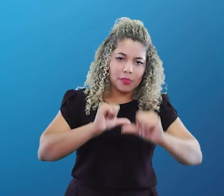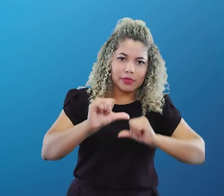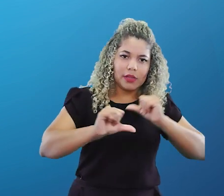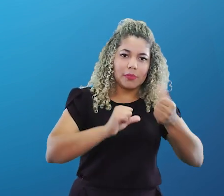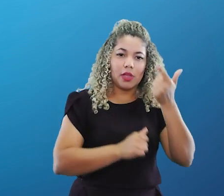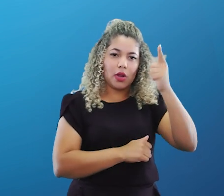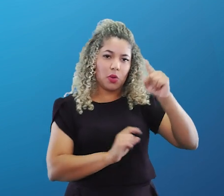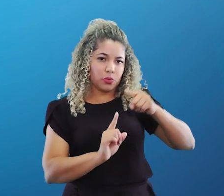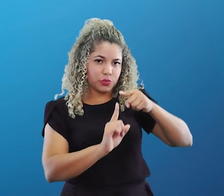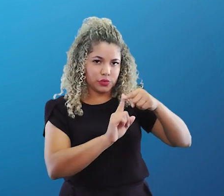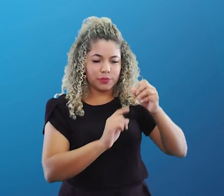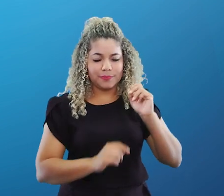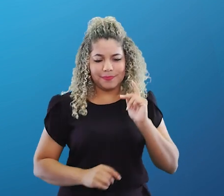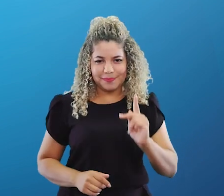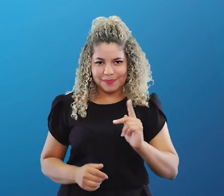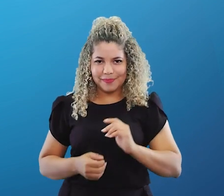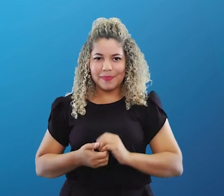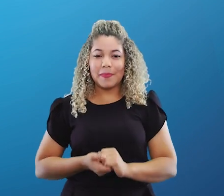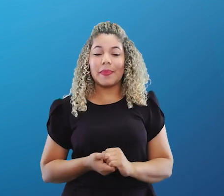transformar em outra.